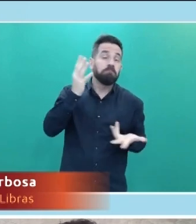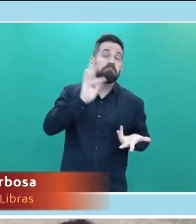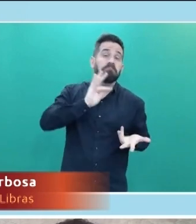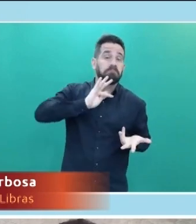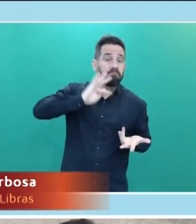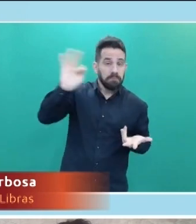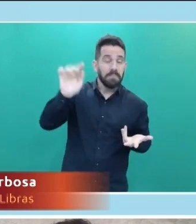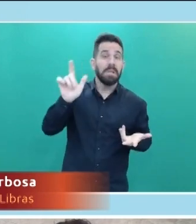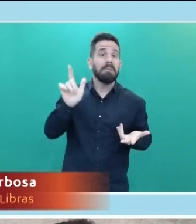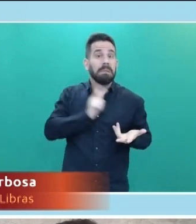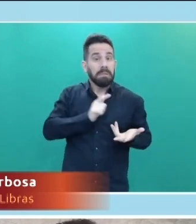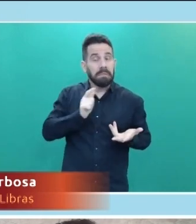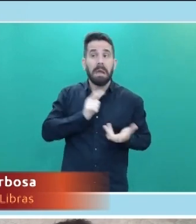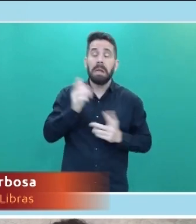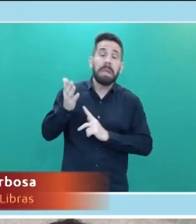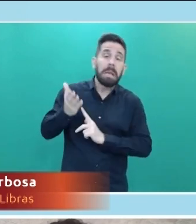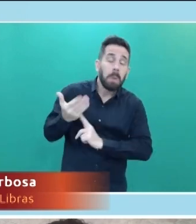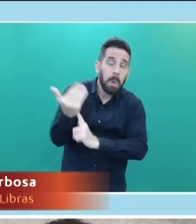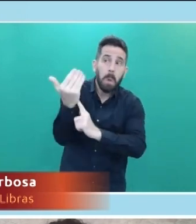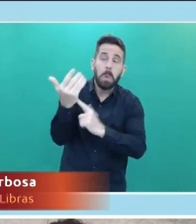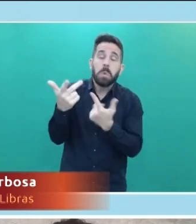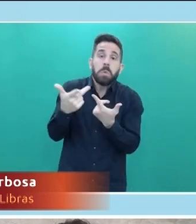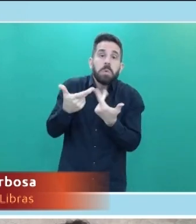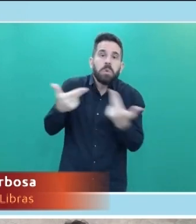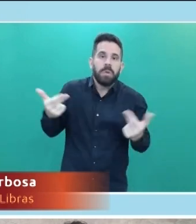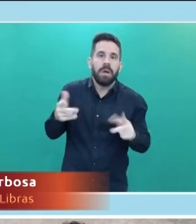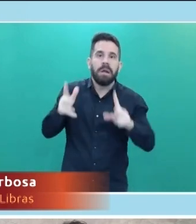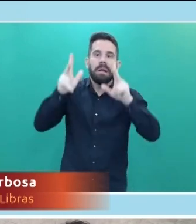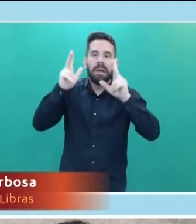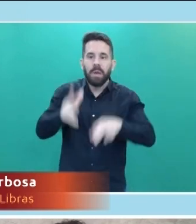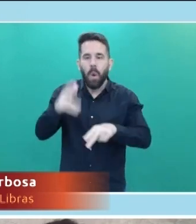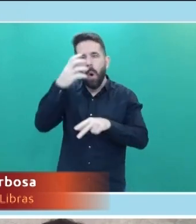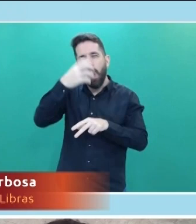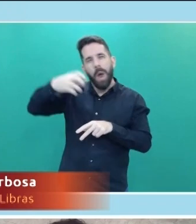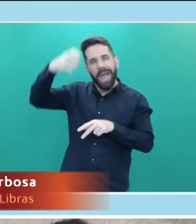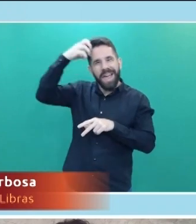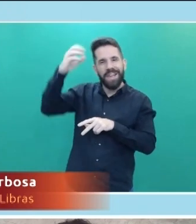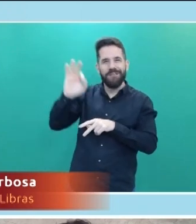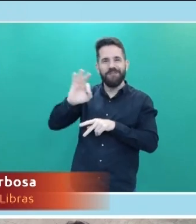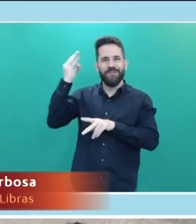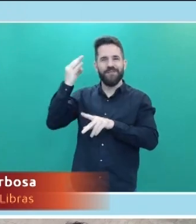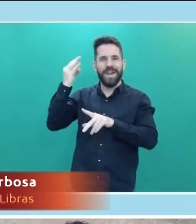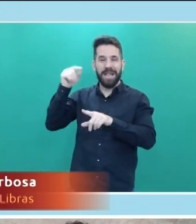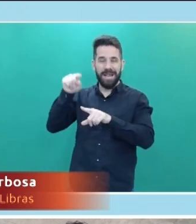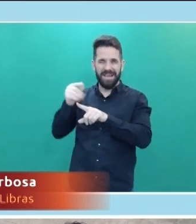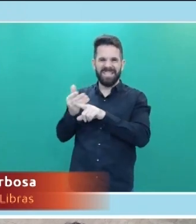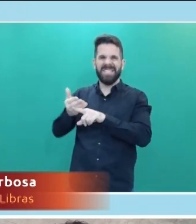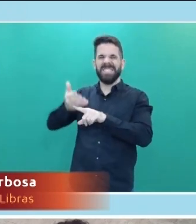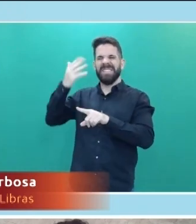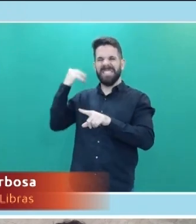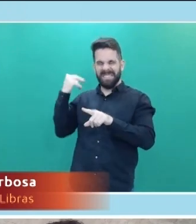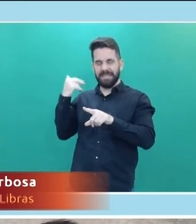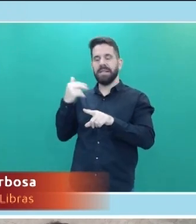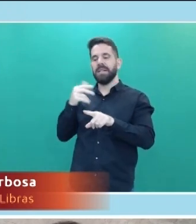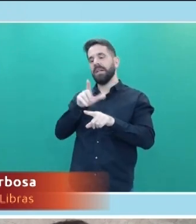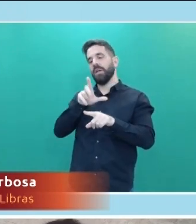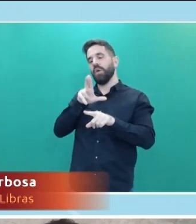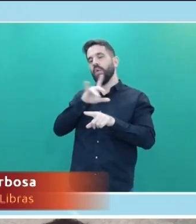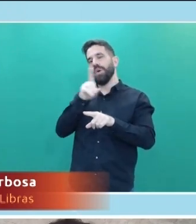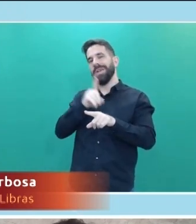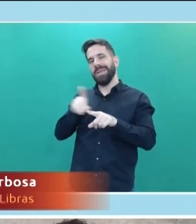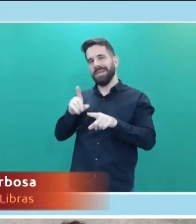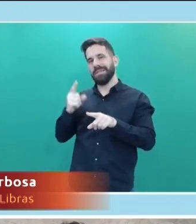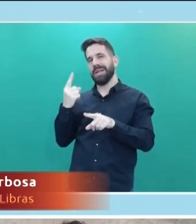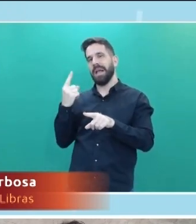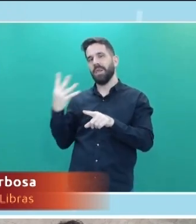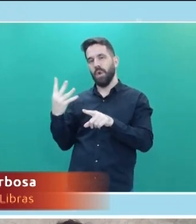futurista que, de repente, trouxesse aquele rei da França, Luís XIV, para 2023, né? Mais precisamente